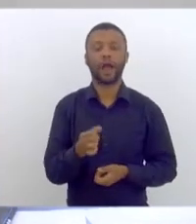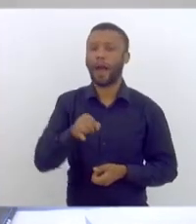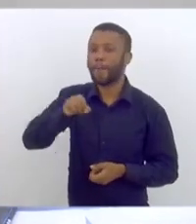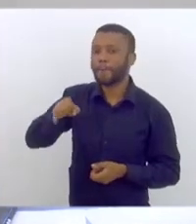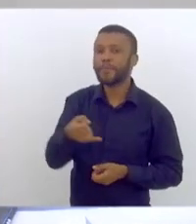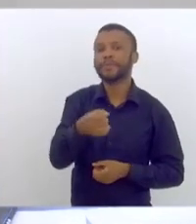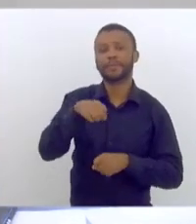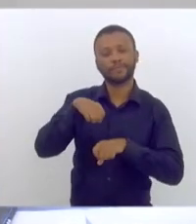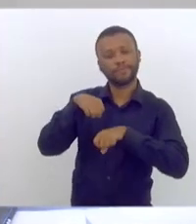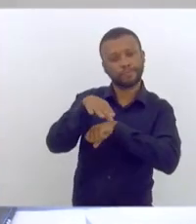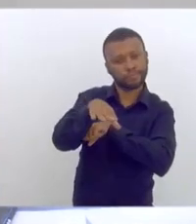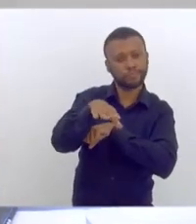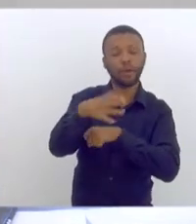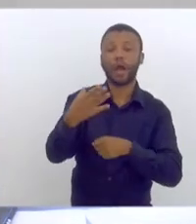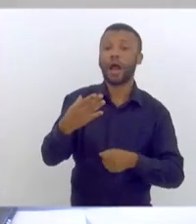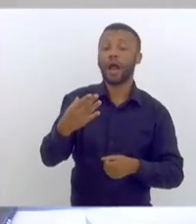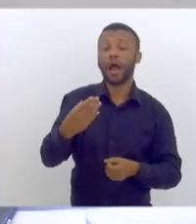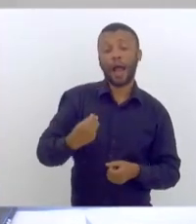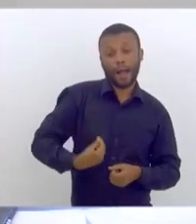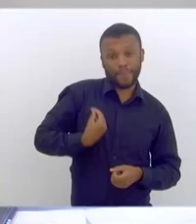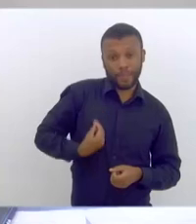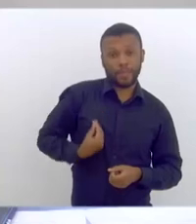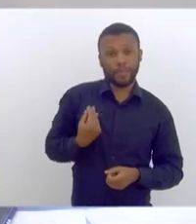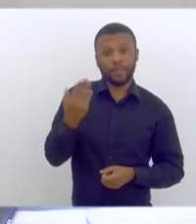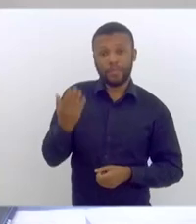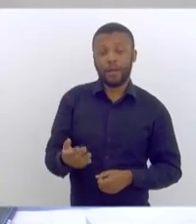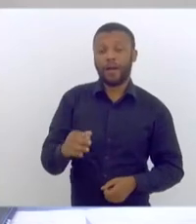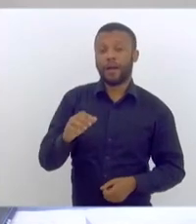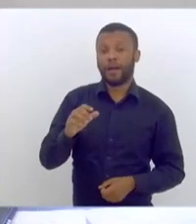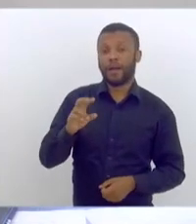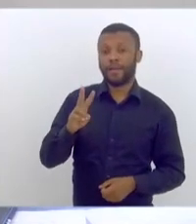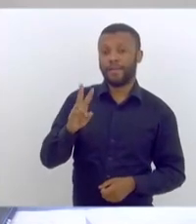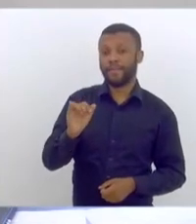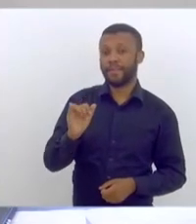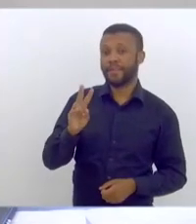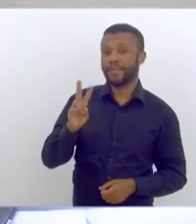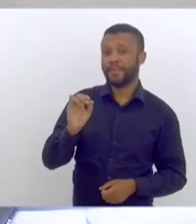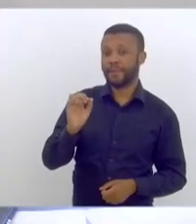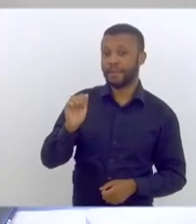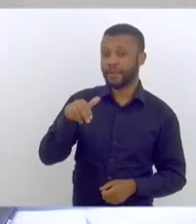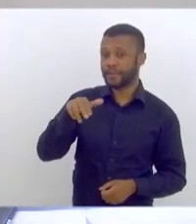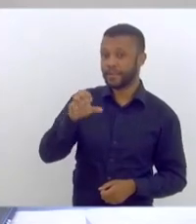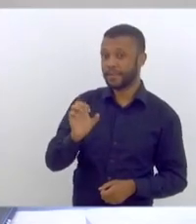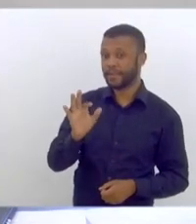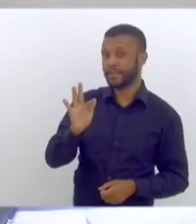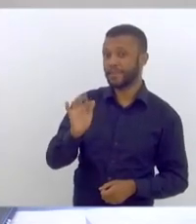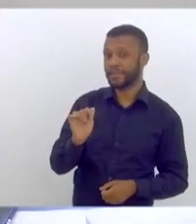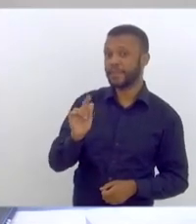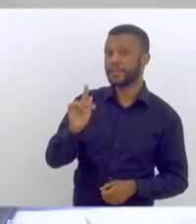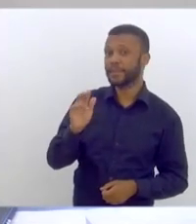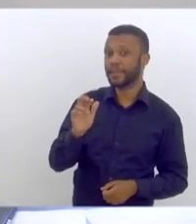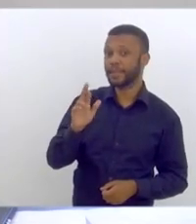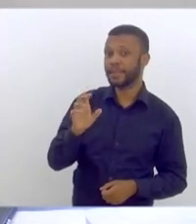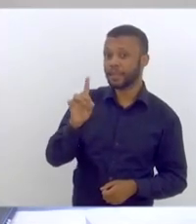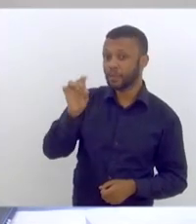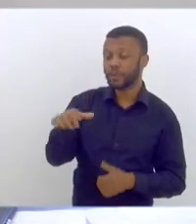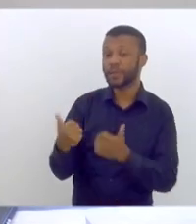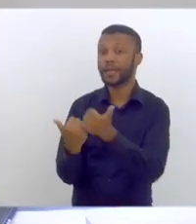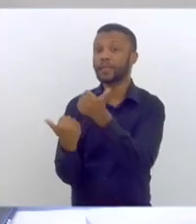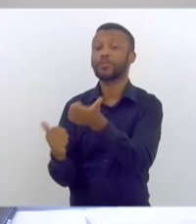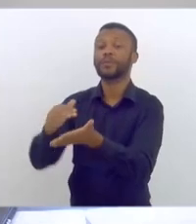presença da Liliane Figueiredo subsecretária de junta da política fiscal